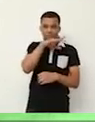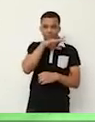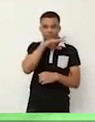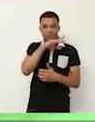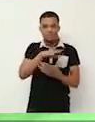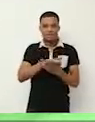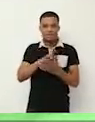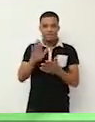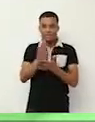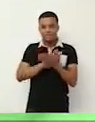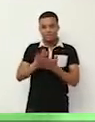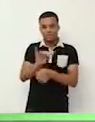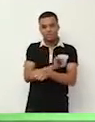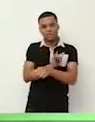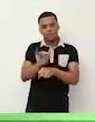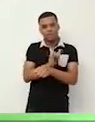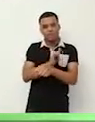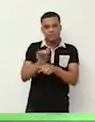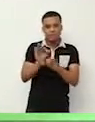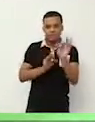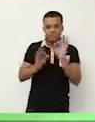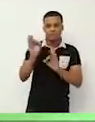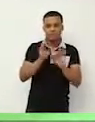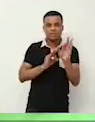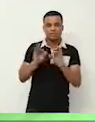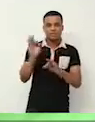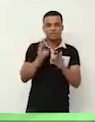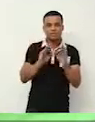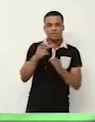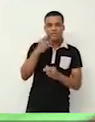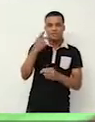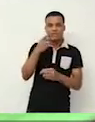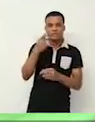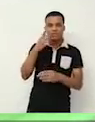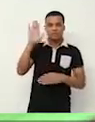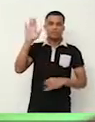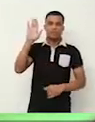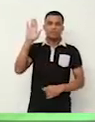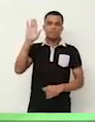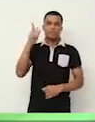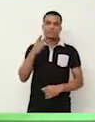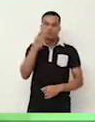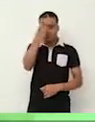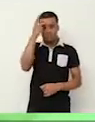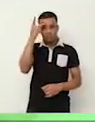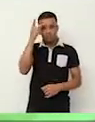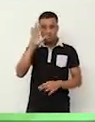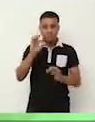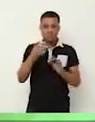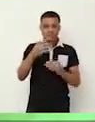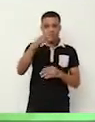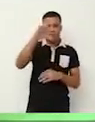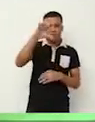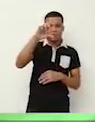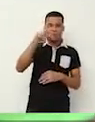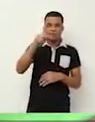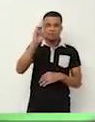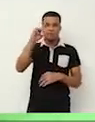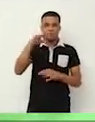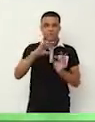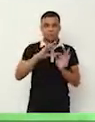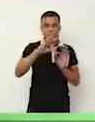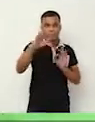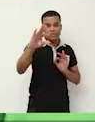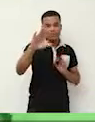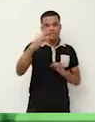sem planejamento. Que prometeram para as pessoas que iam canalizar 9,5 km, gastaram